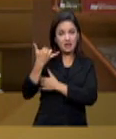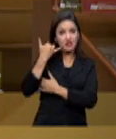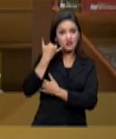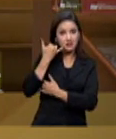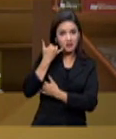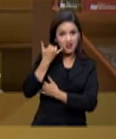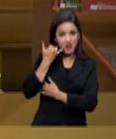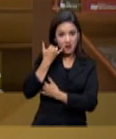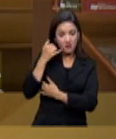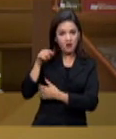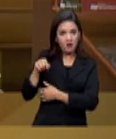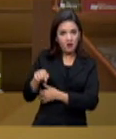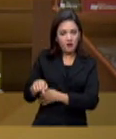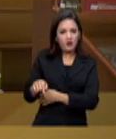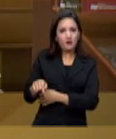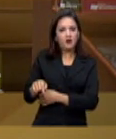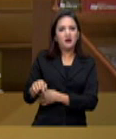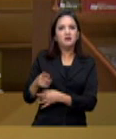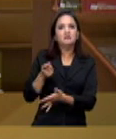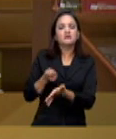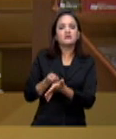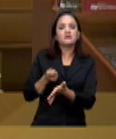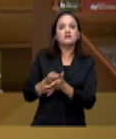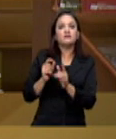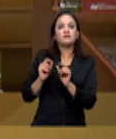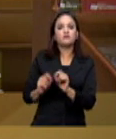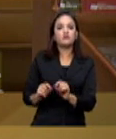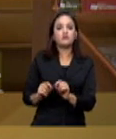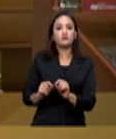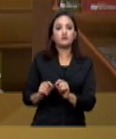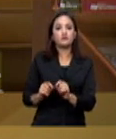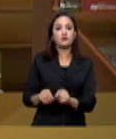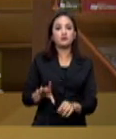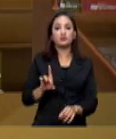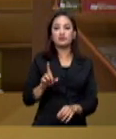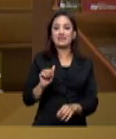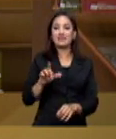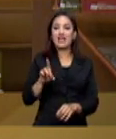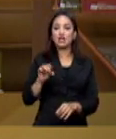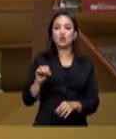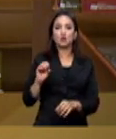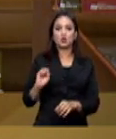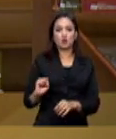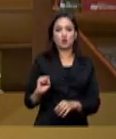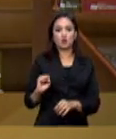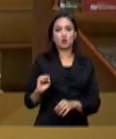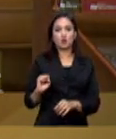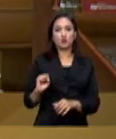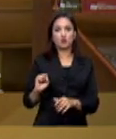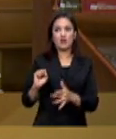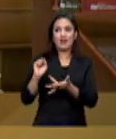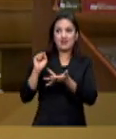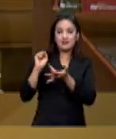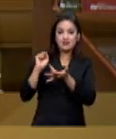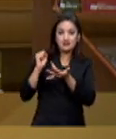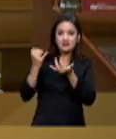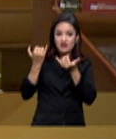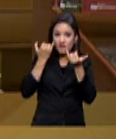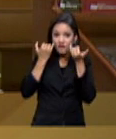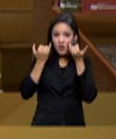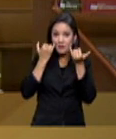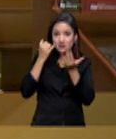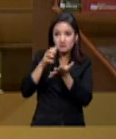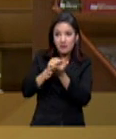telefônicos a informarem os dados do proprietário, os dados do proprietário. Isso é